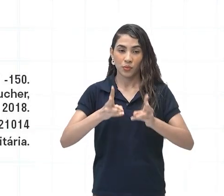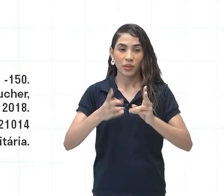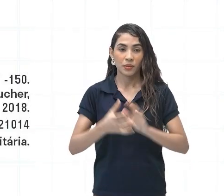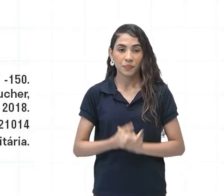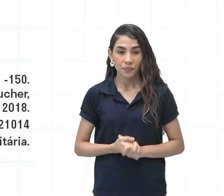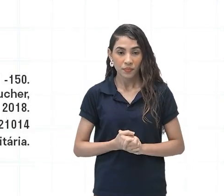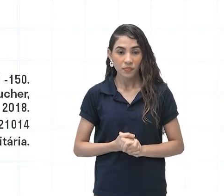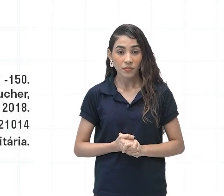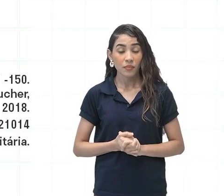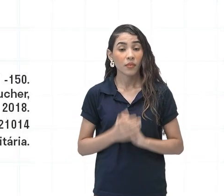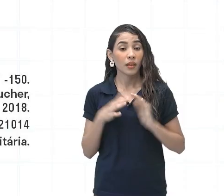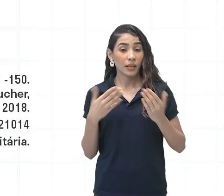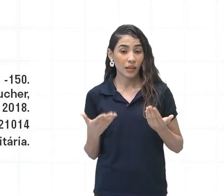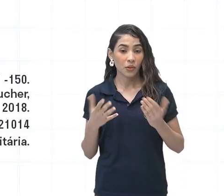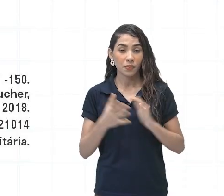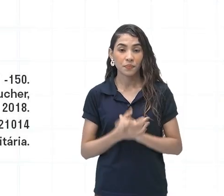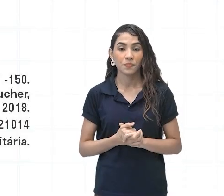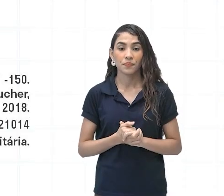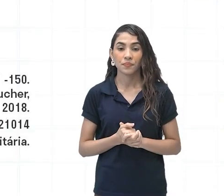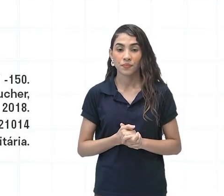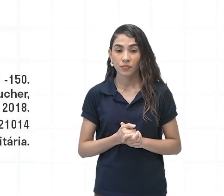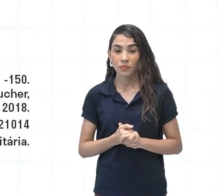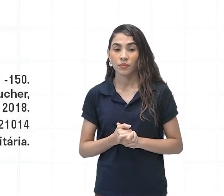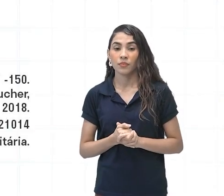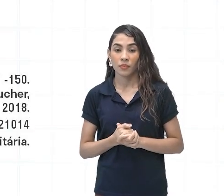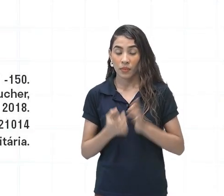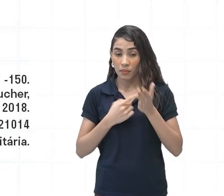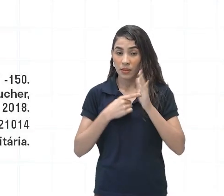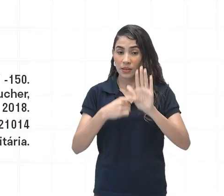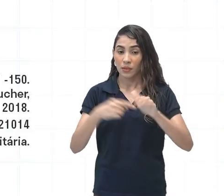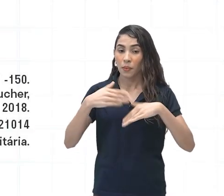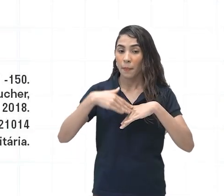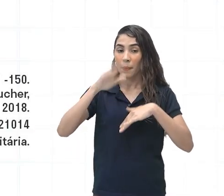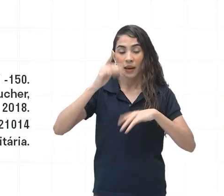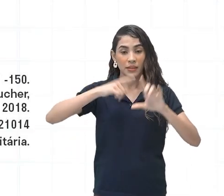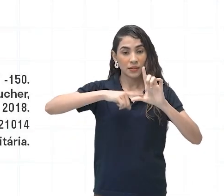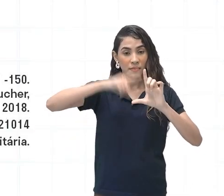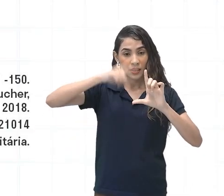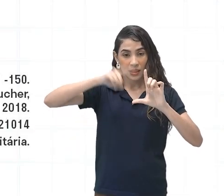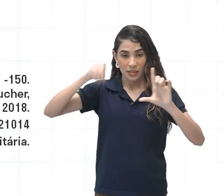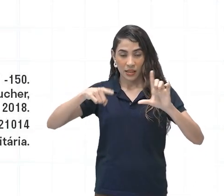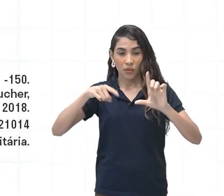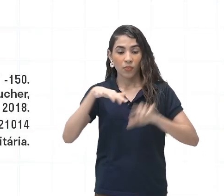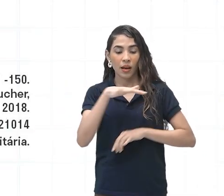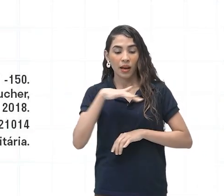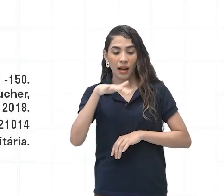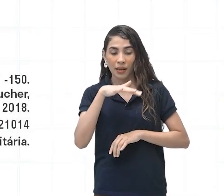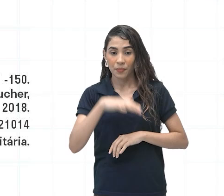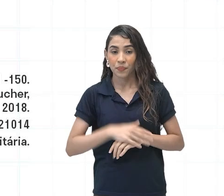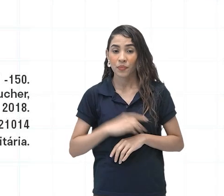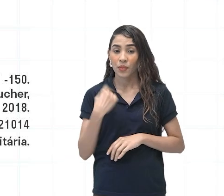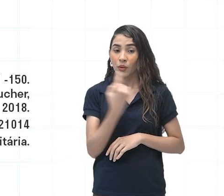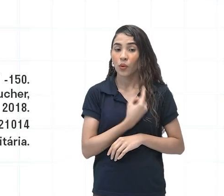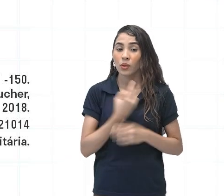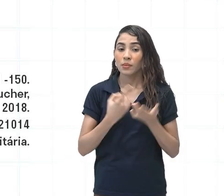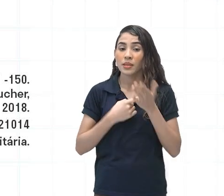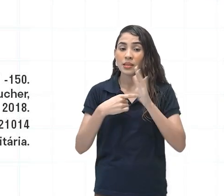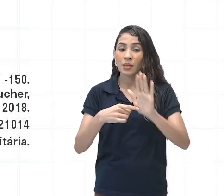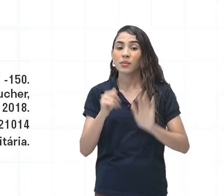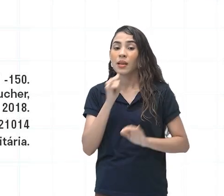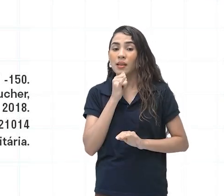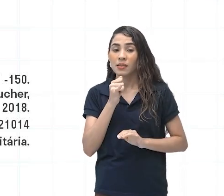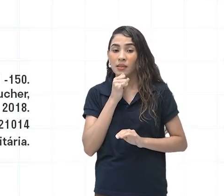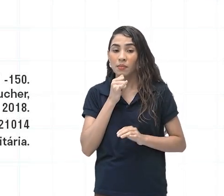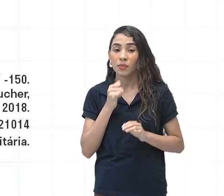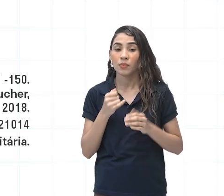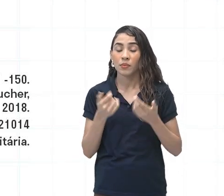sucessivamente. E aí, trazendo um pouco mais dessa questão da variação em relação à região, nós trouxemos um exemplo e